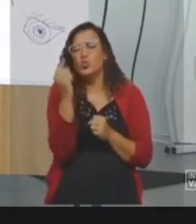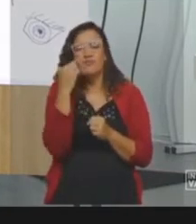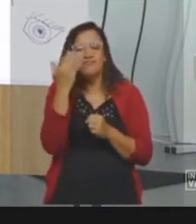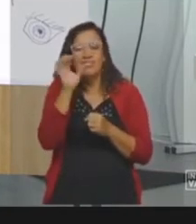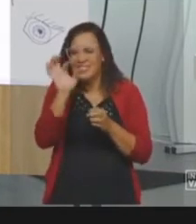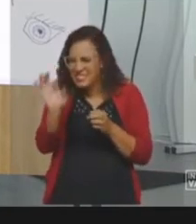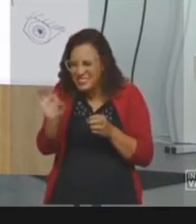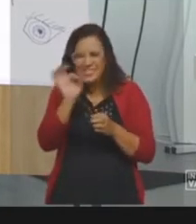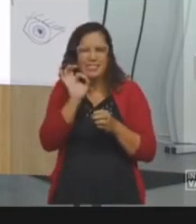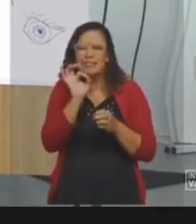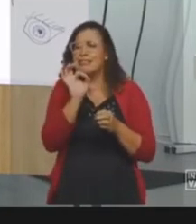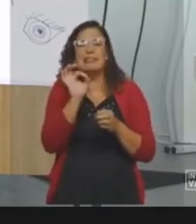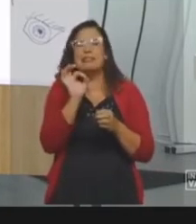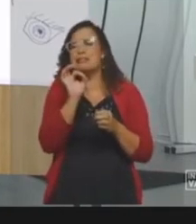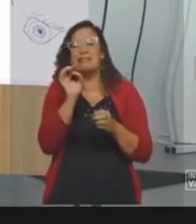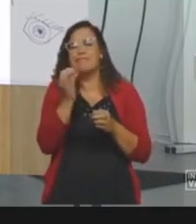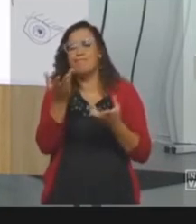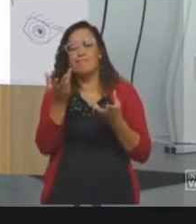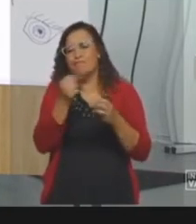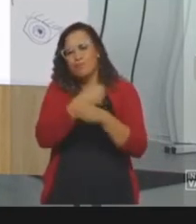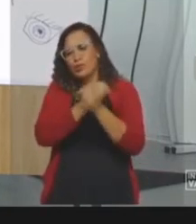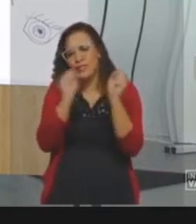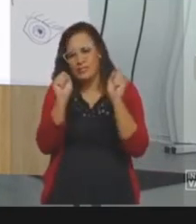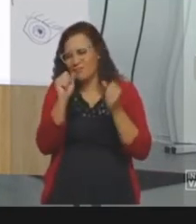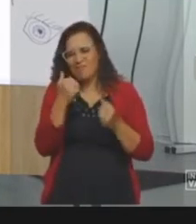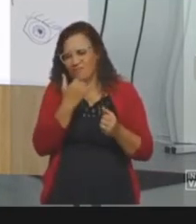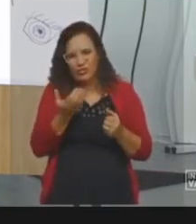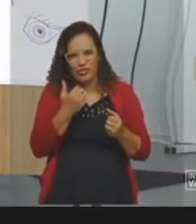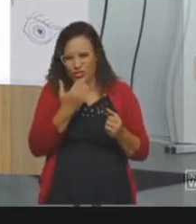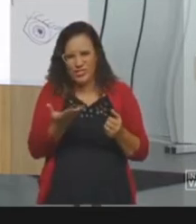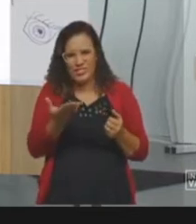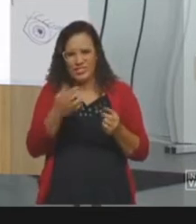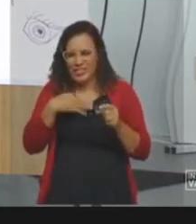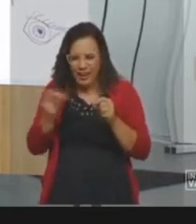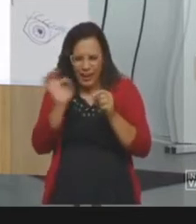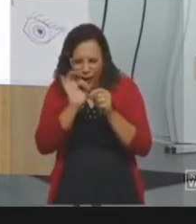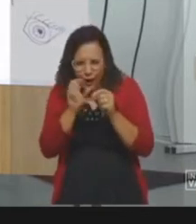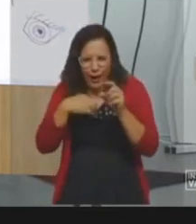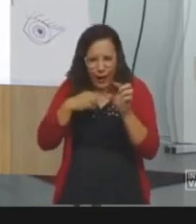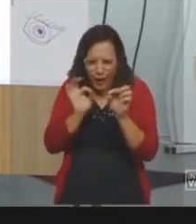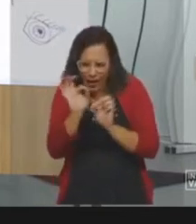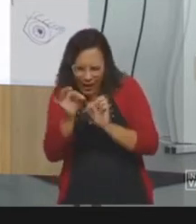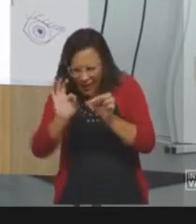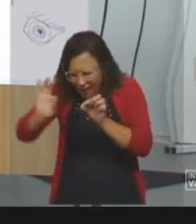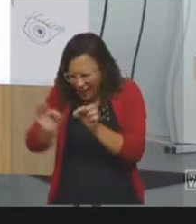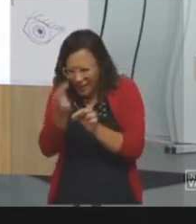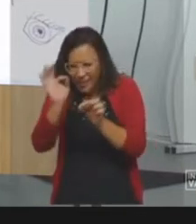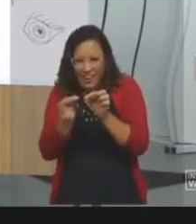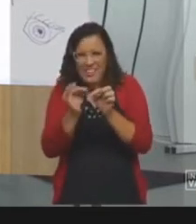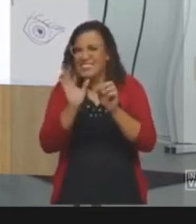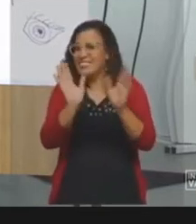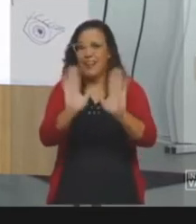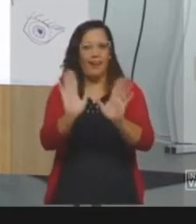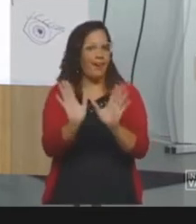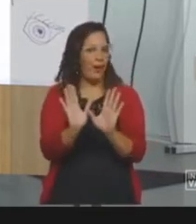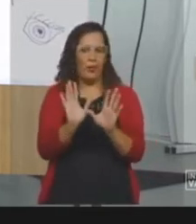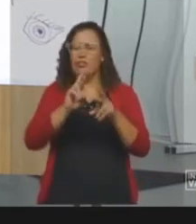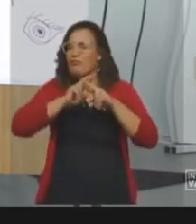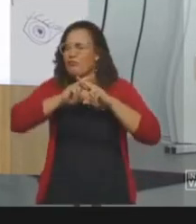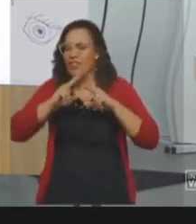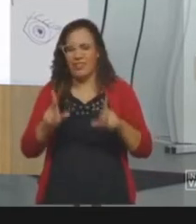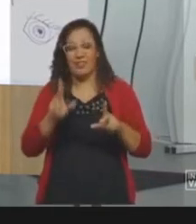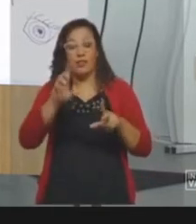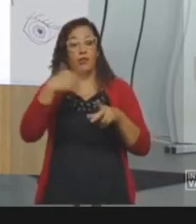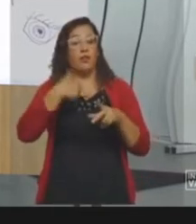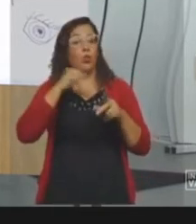pinça. Essa manipulação de DNA não é assim, eu pego um pedacinho ali, vou lá com o dedo, vou com uma agulha, não é simples assim. A gente está